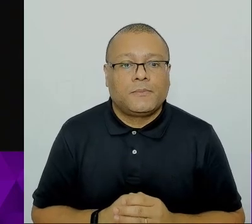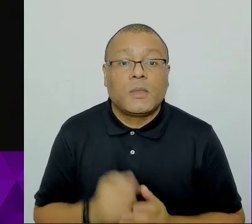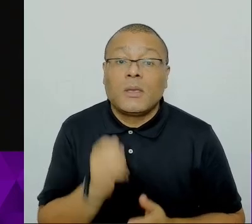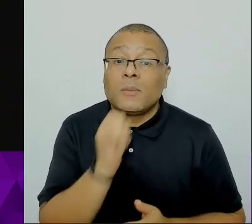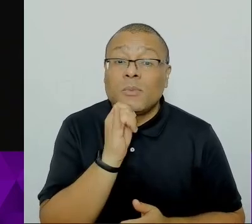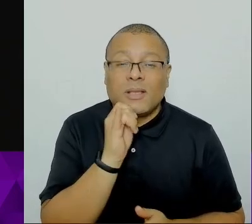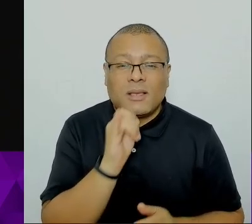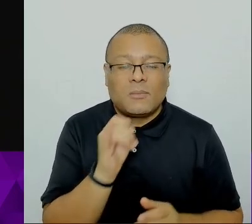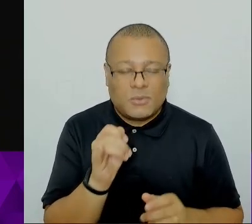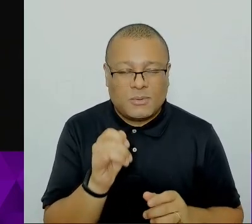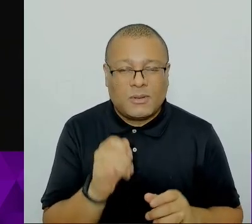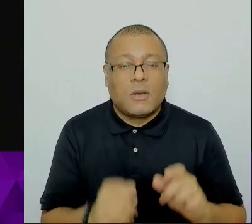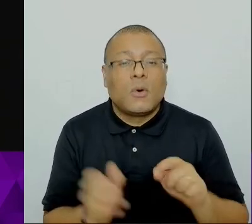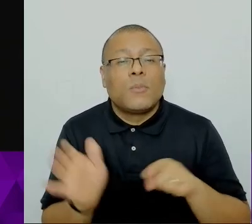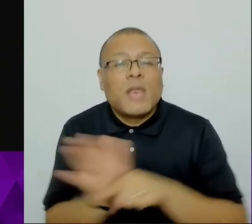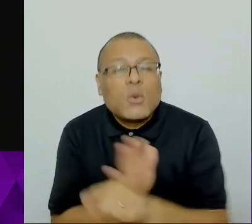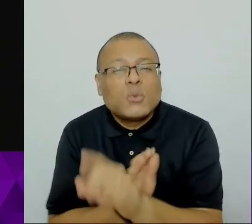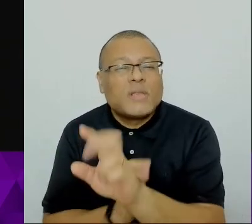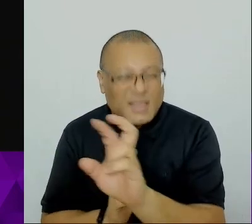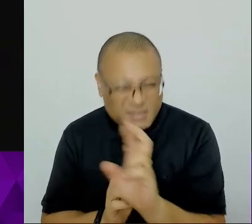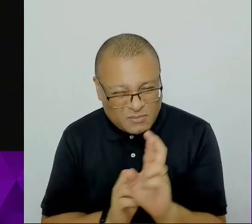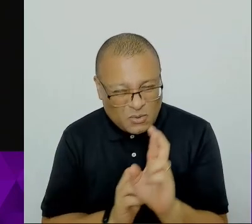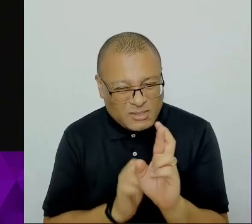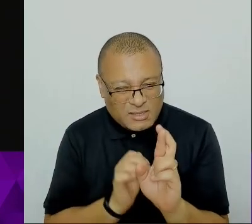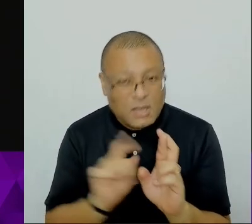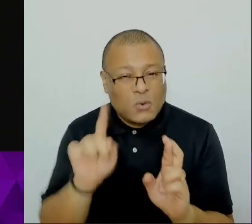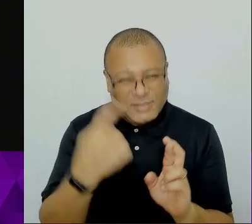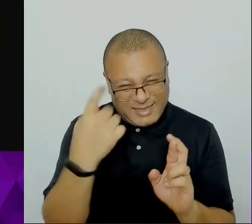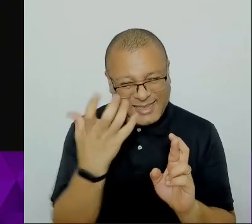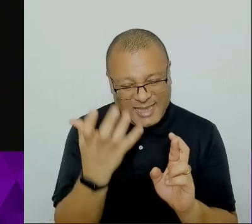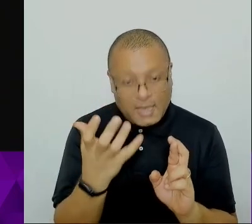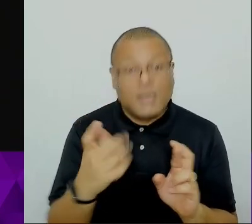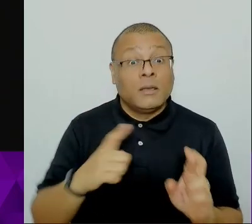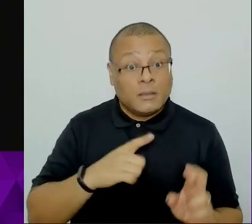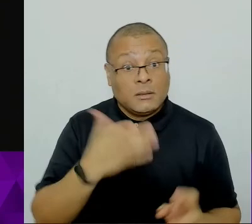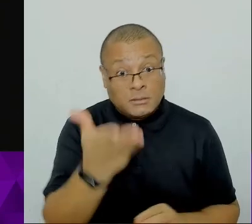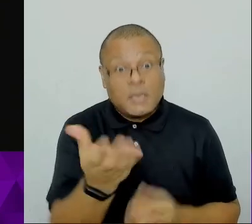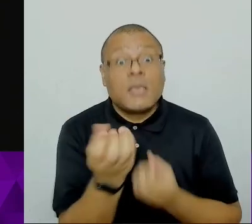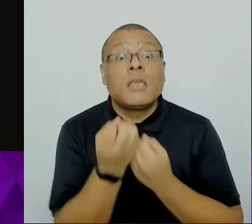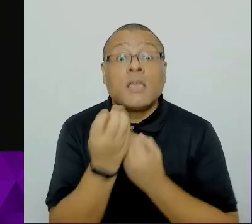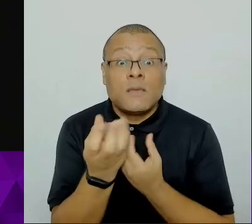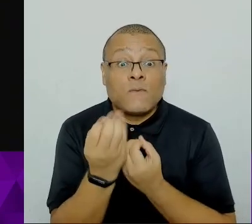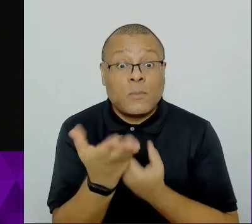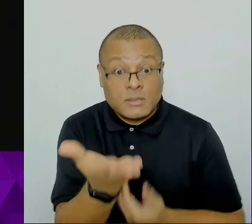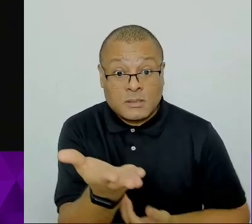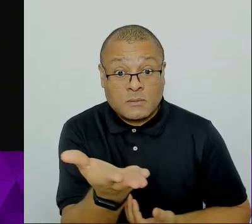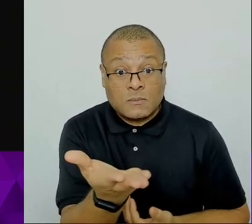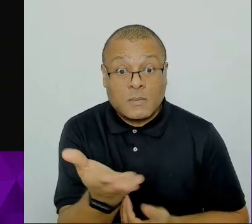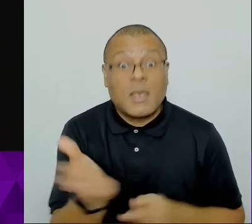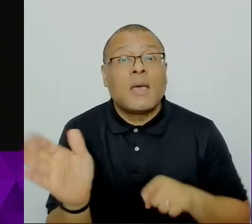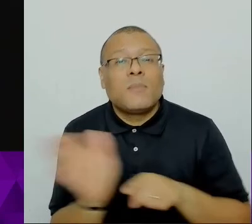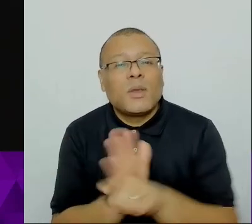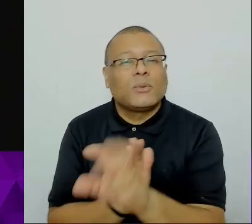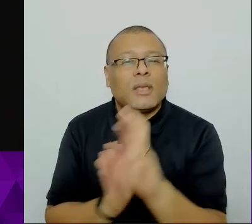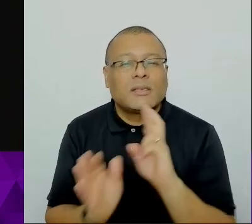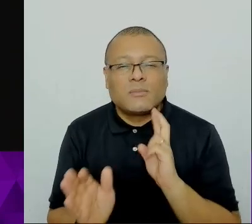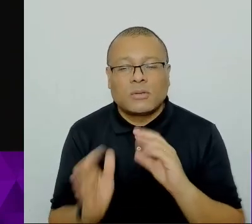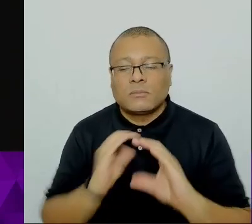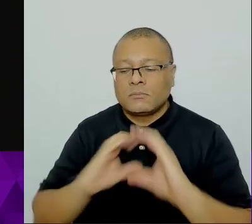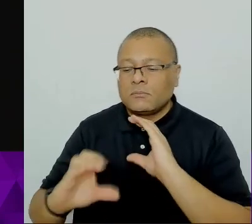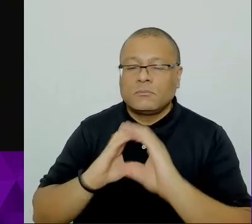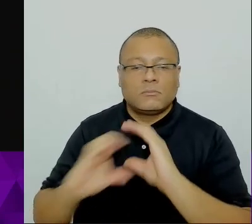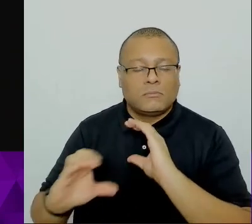Q&A, né? A gente tem os notebooks aqui para Q&A, né? Então, eu